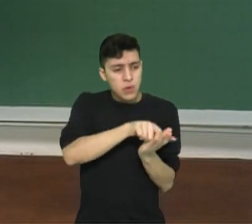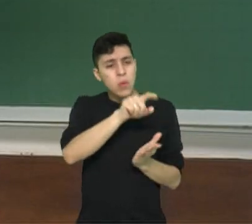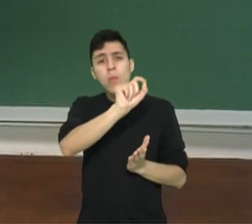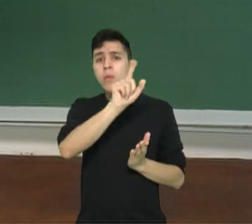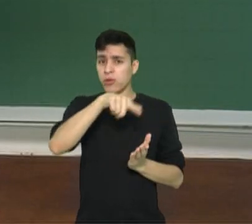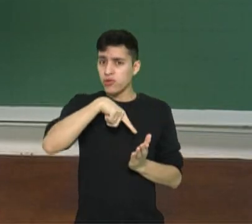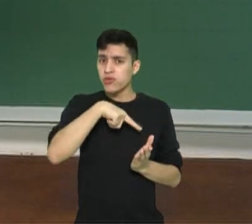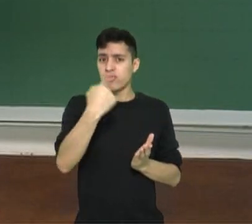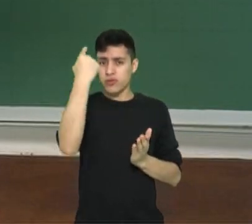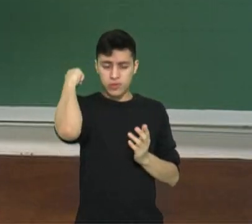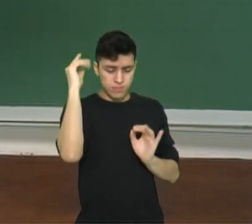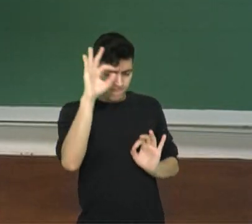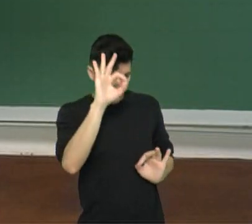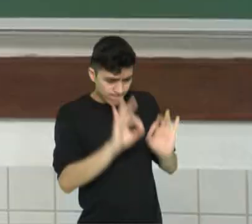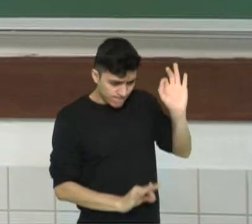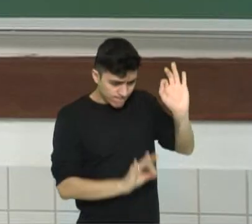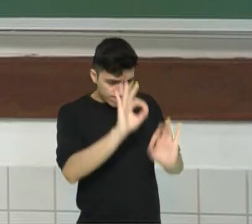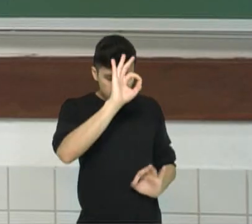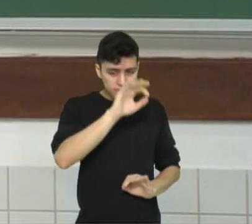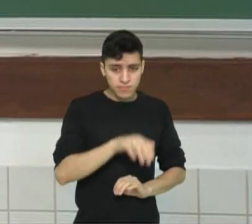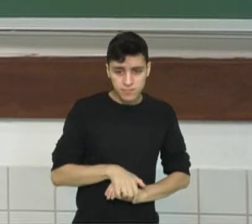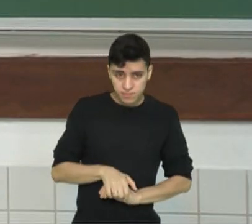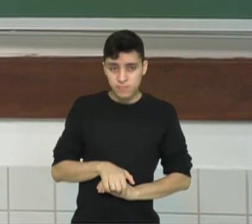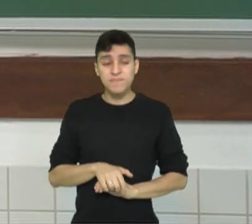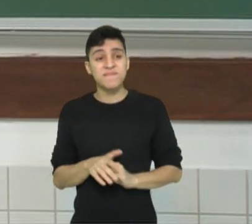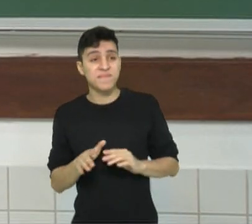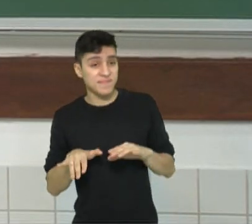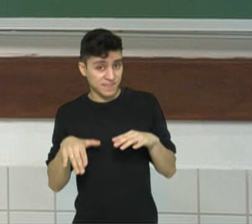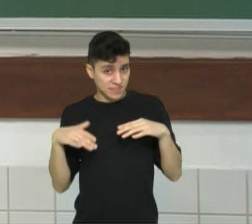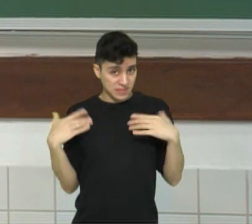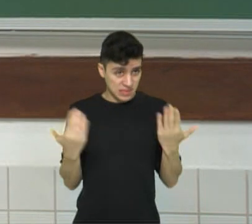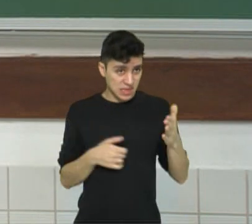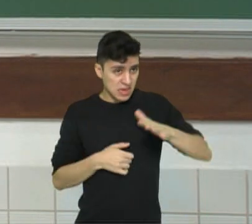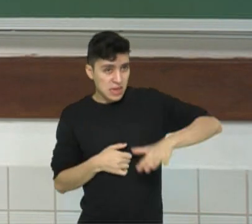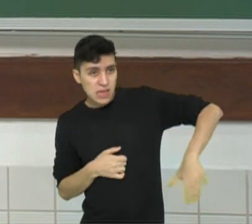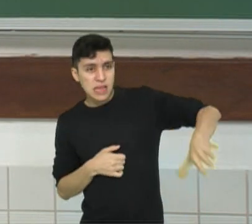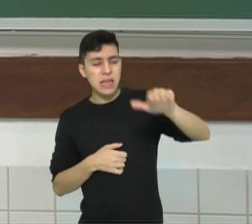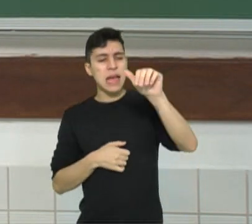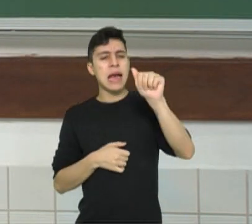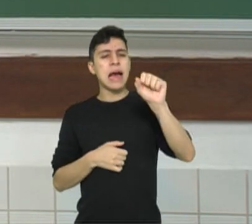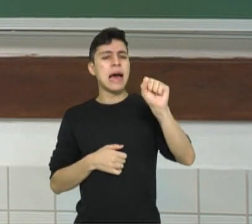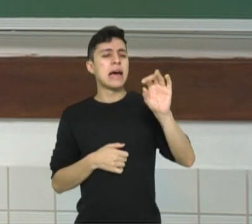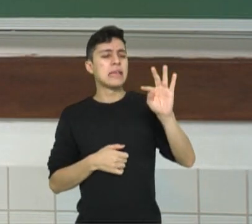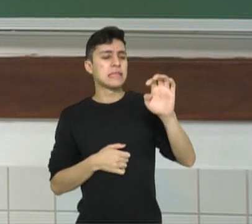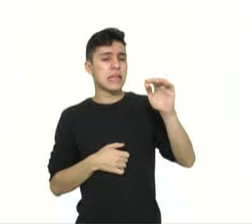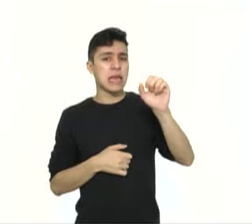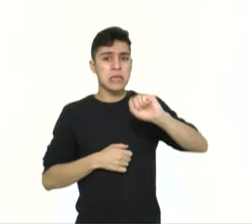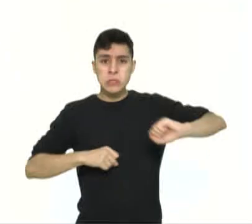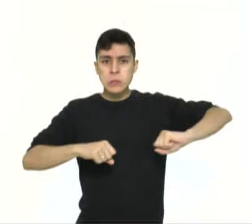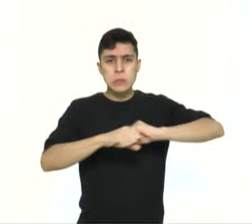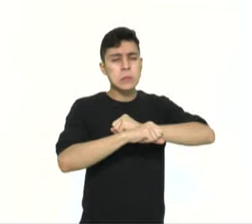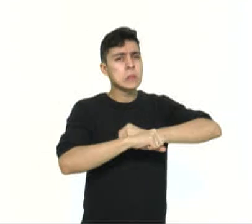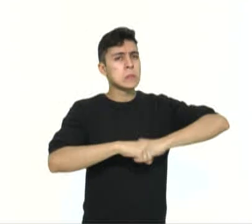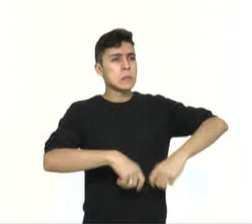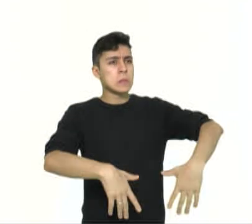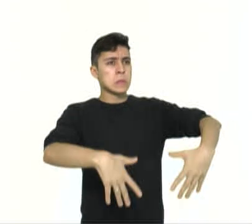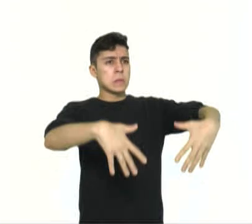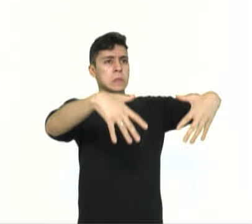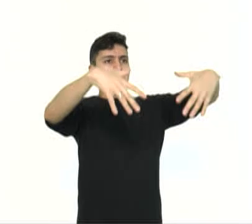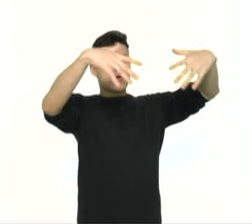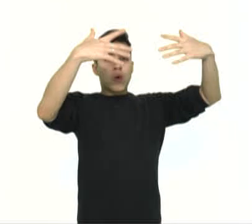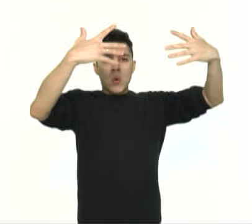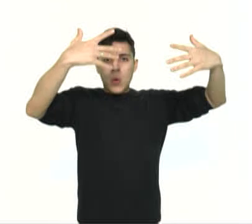extremamente organizados. Bom, os astecas, eles construíram então esse grande império. E quando